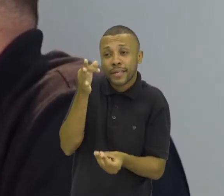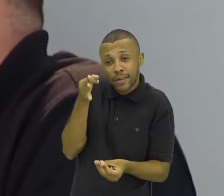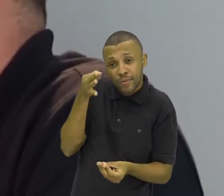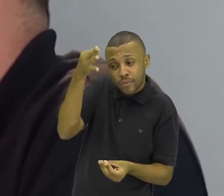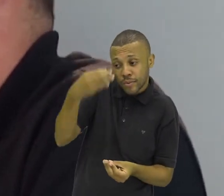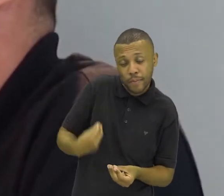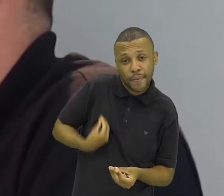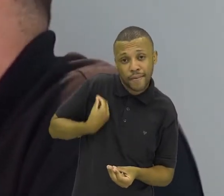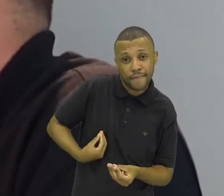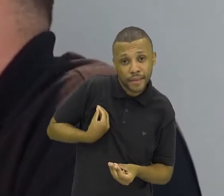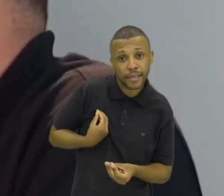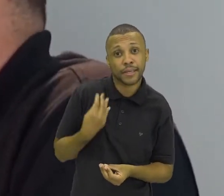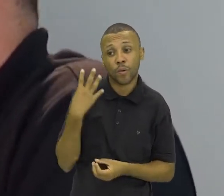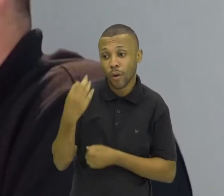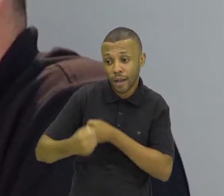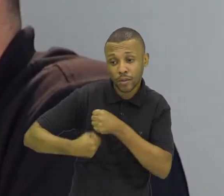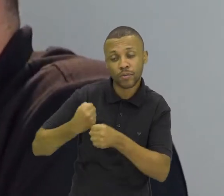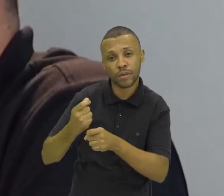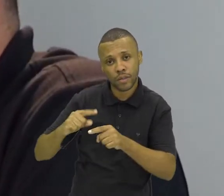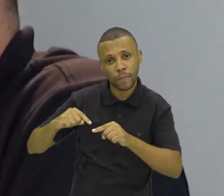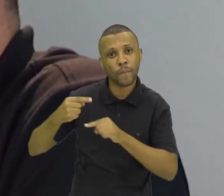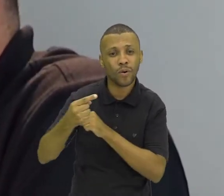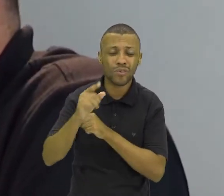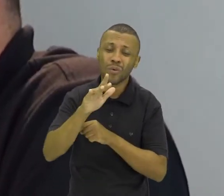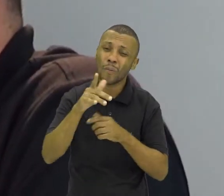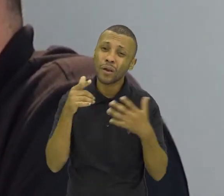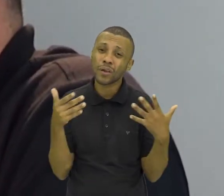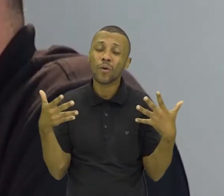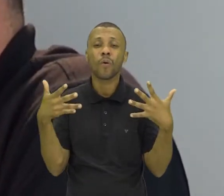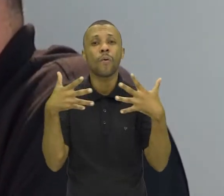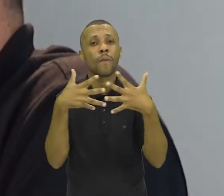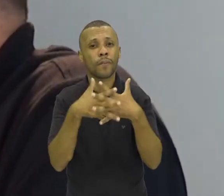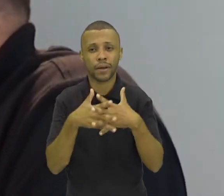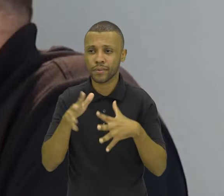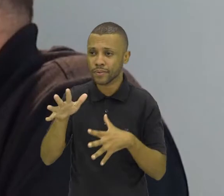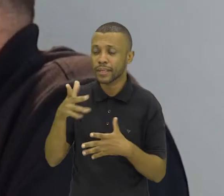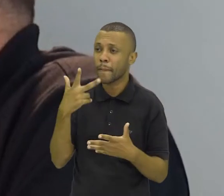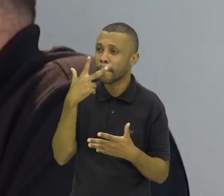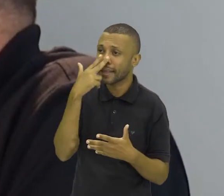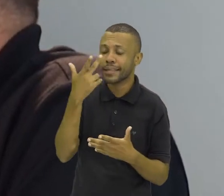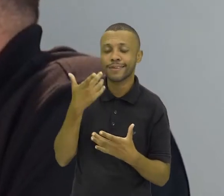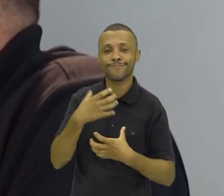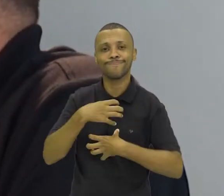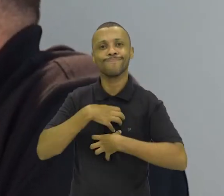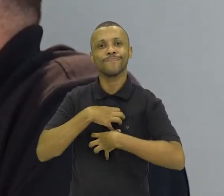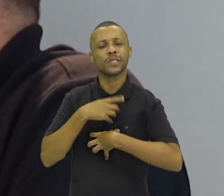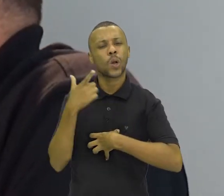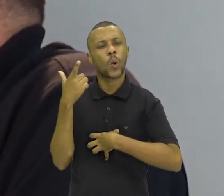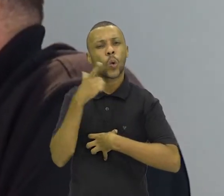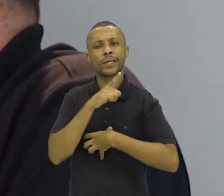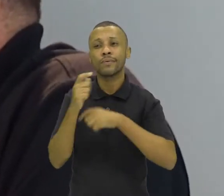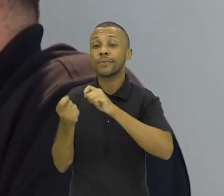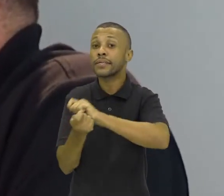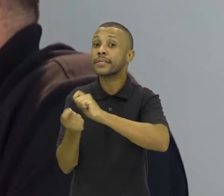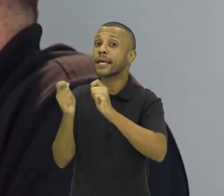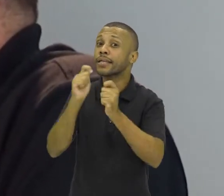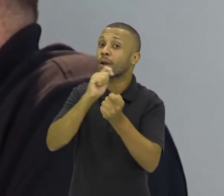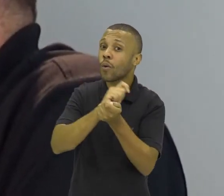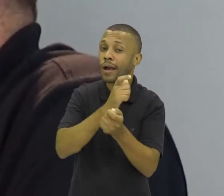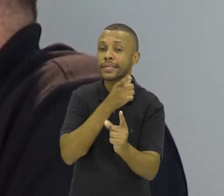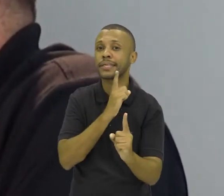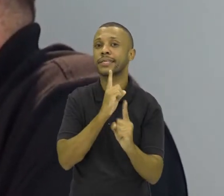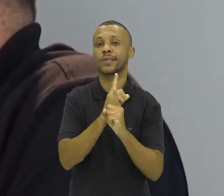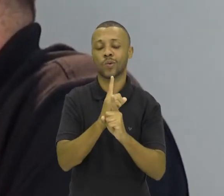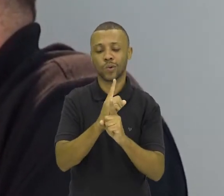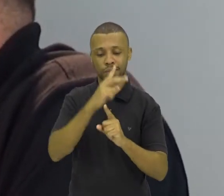estão aí 24 anos. E aí é difícil, Sim. complicado. Os 8 Mas você acabou foram... se encontrando, né? Depois dos